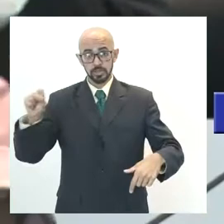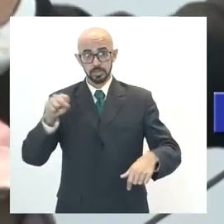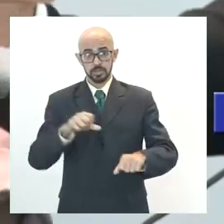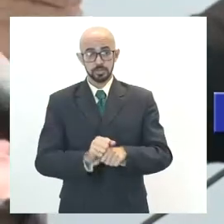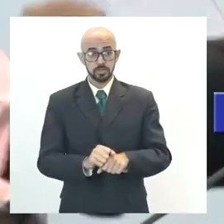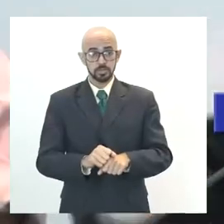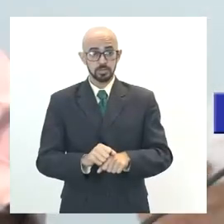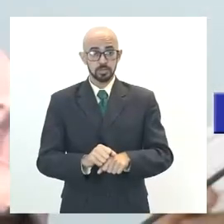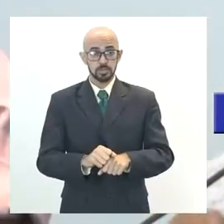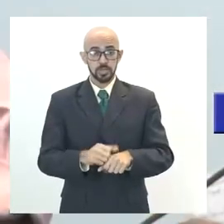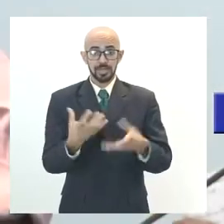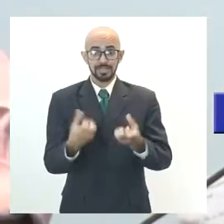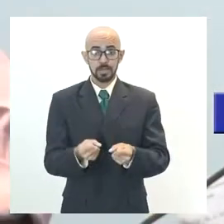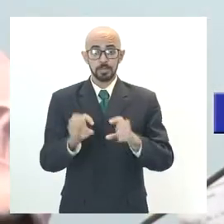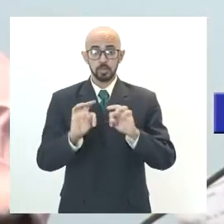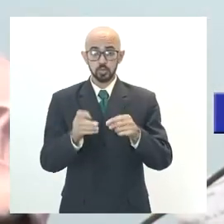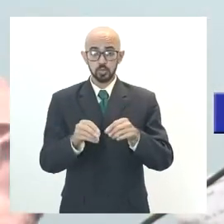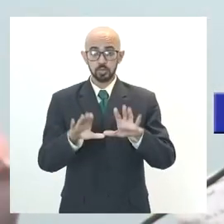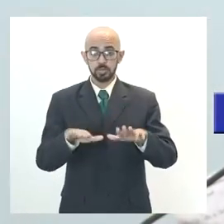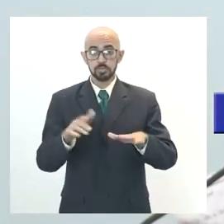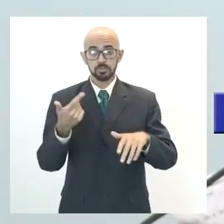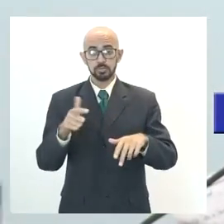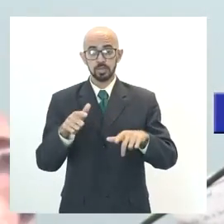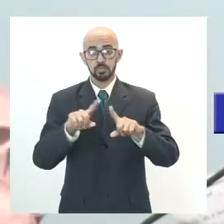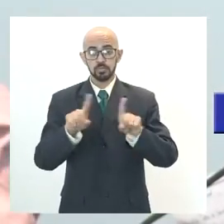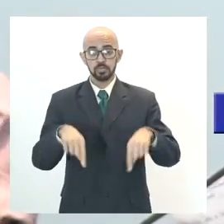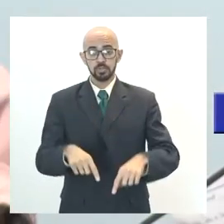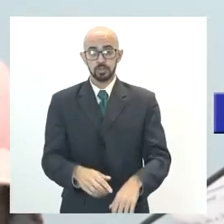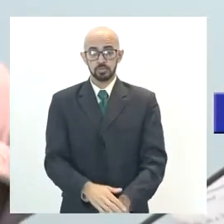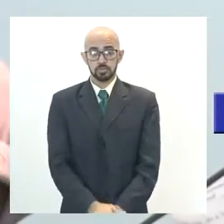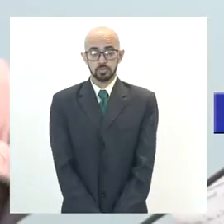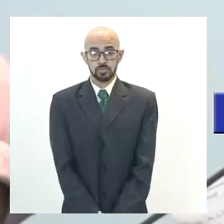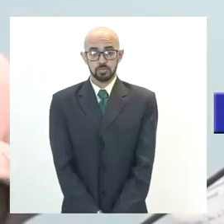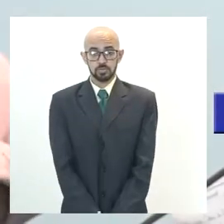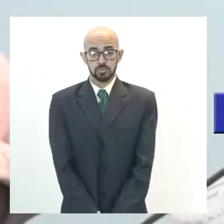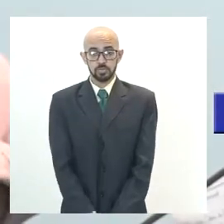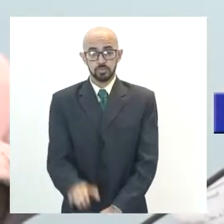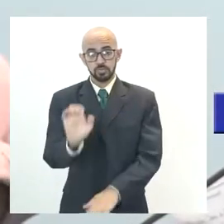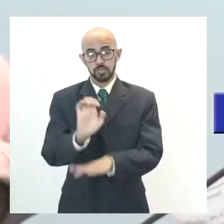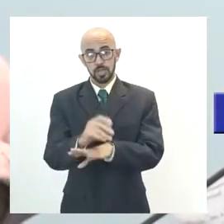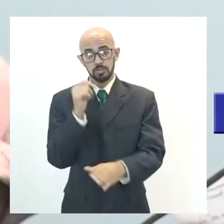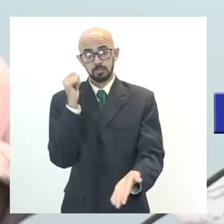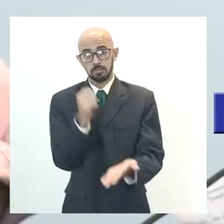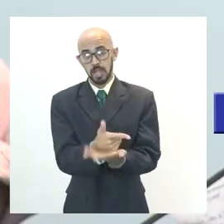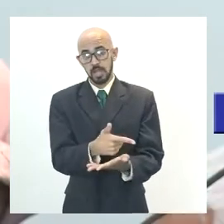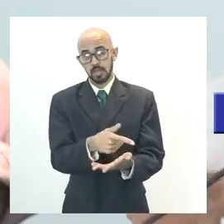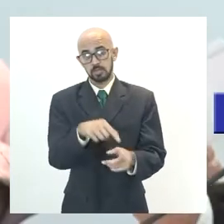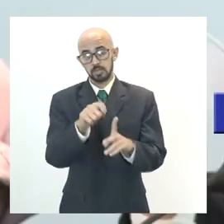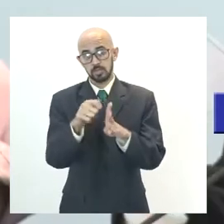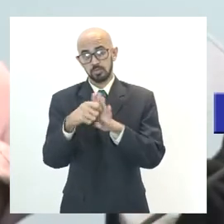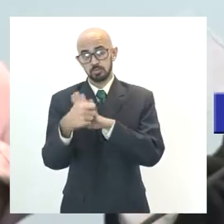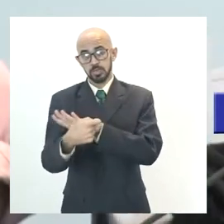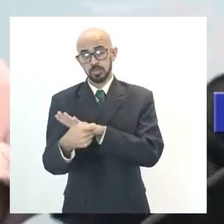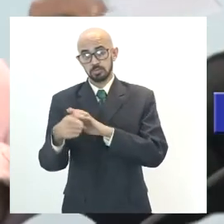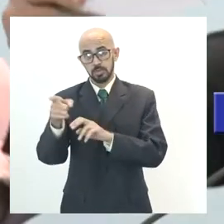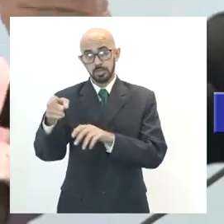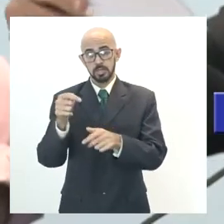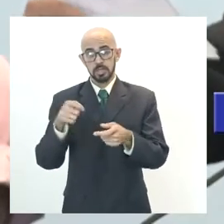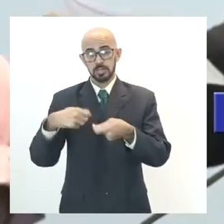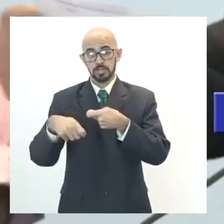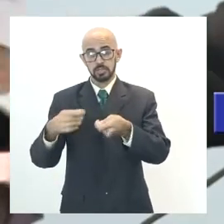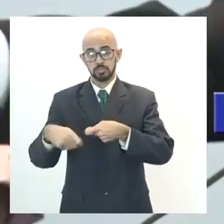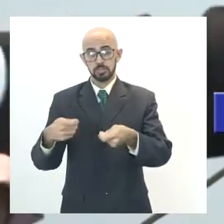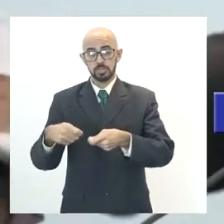tudo menos o pessoal Oi e o estado remunera mensalmente para que eles tenham a